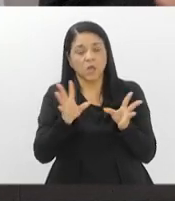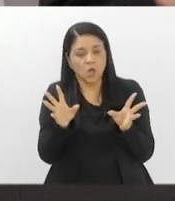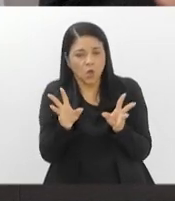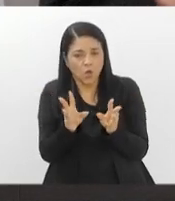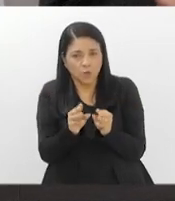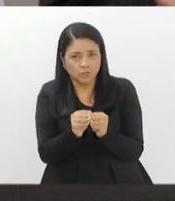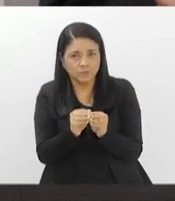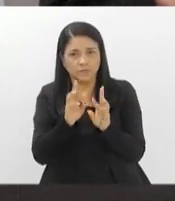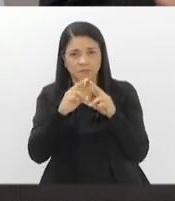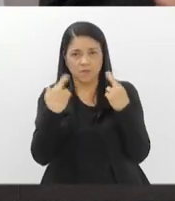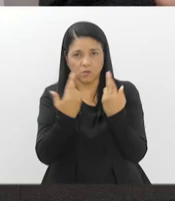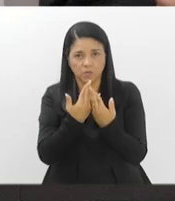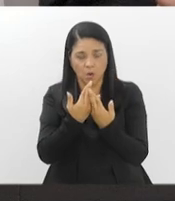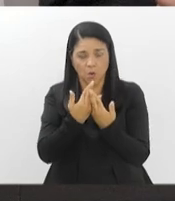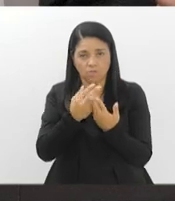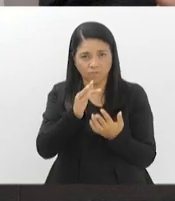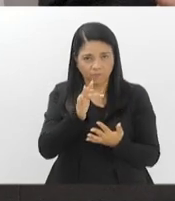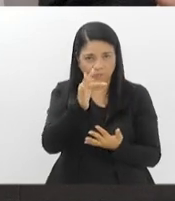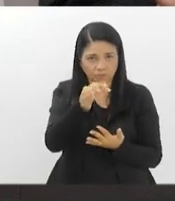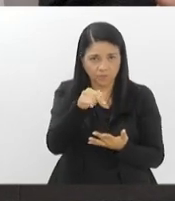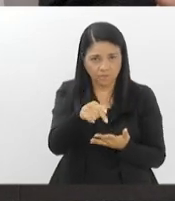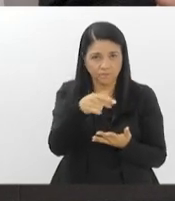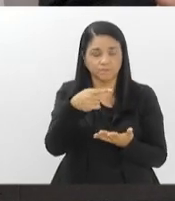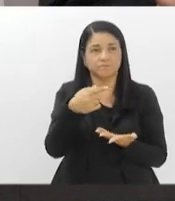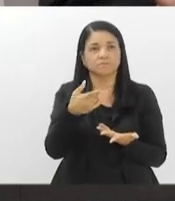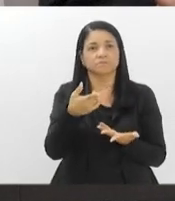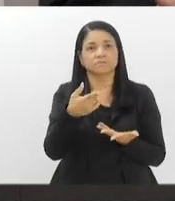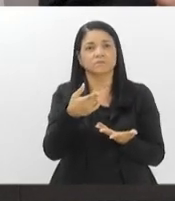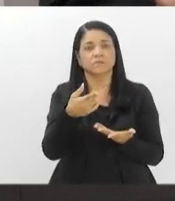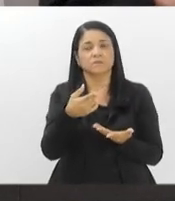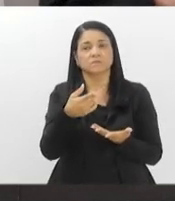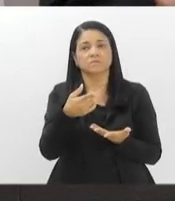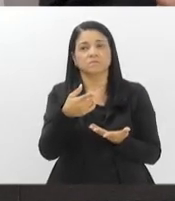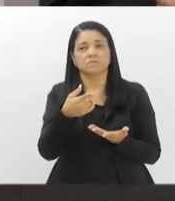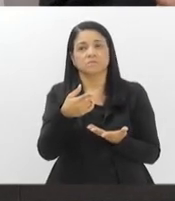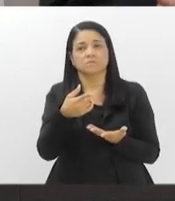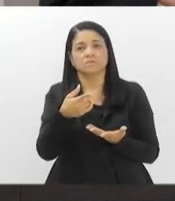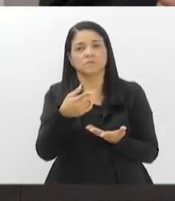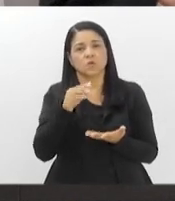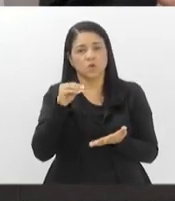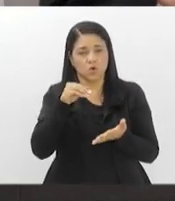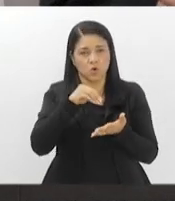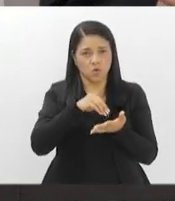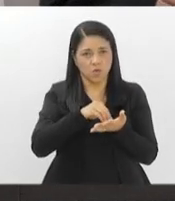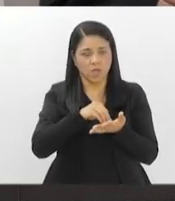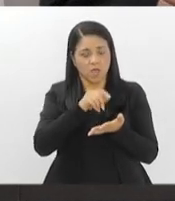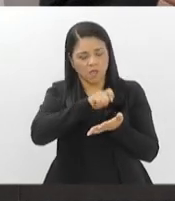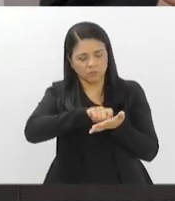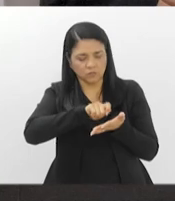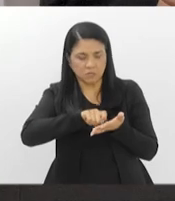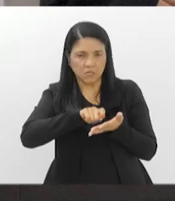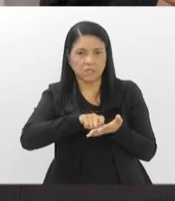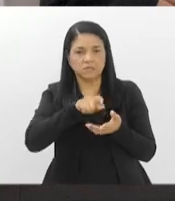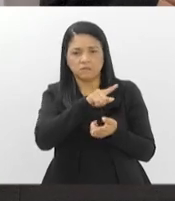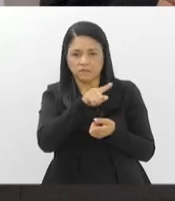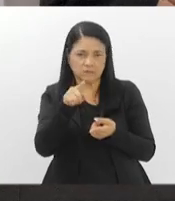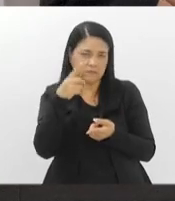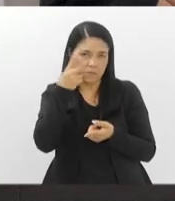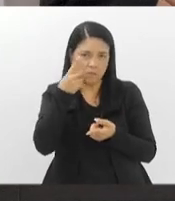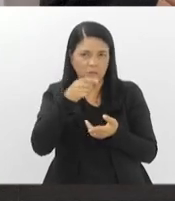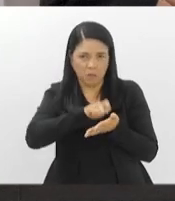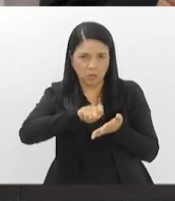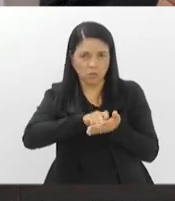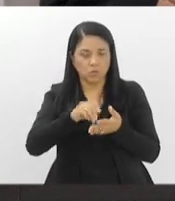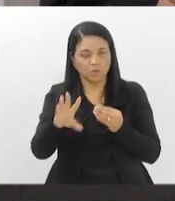reunião eh para a próxima eu coloquei aqui se alguém anotou alguma coisa diferente algum Deputado